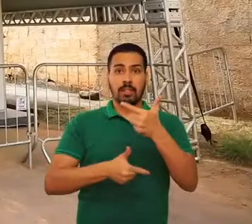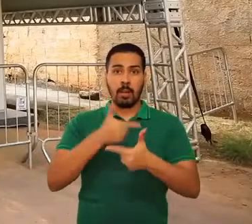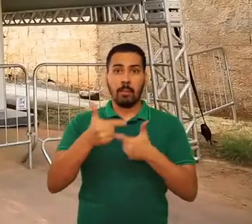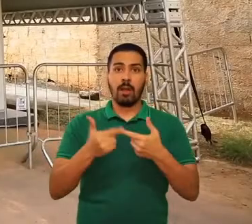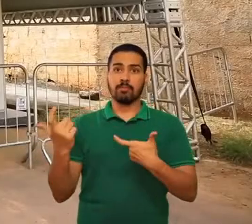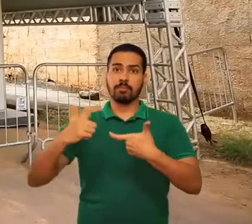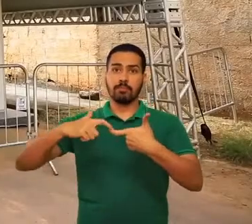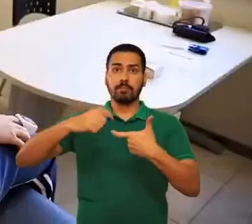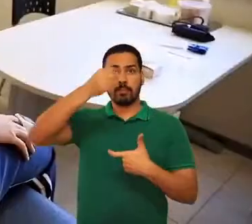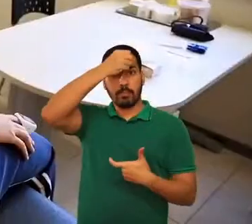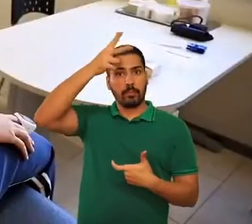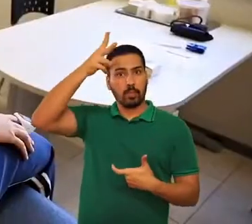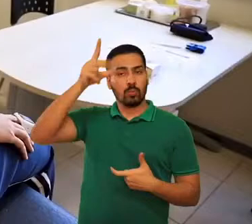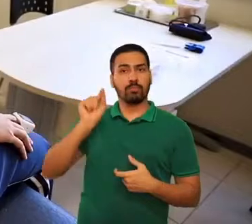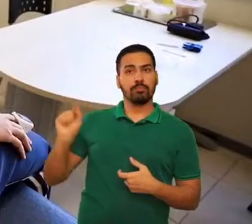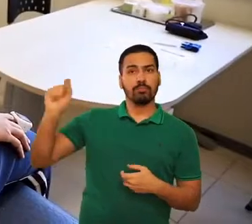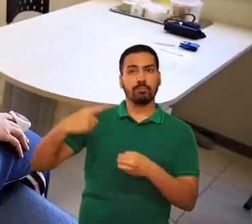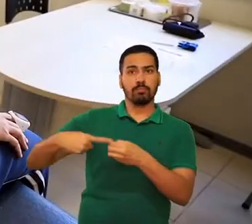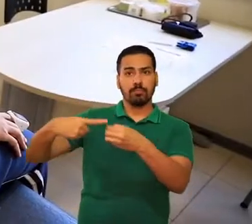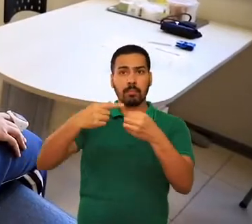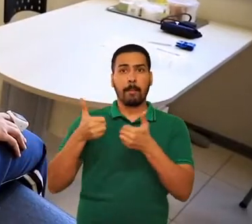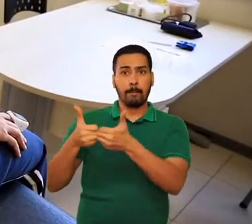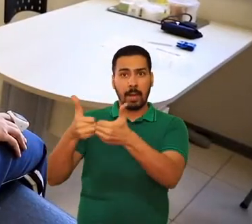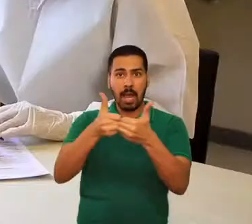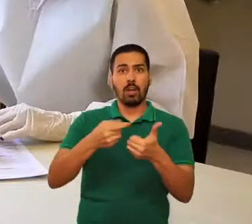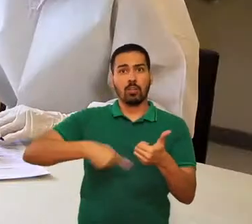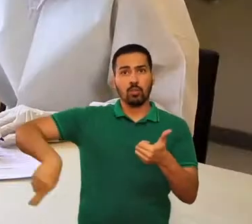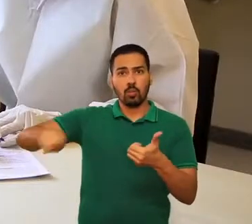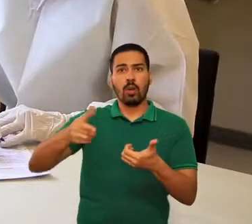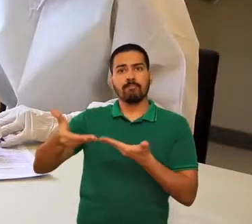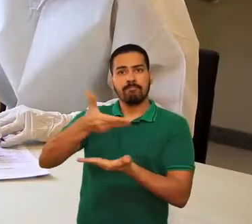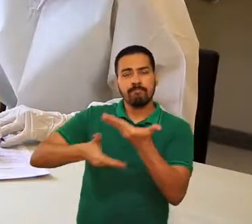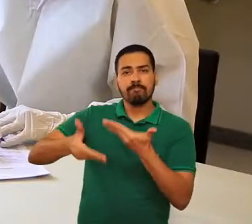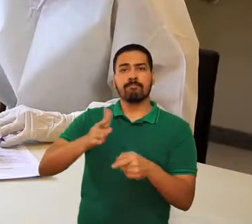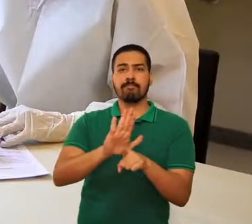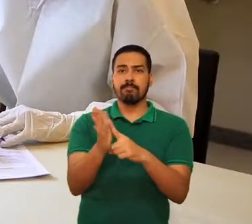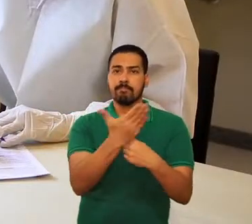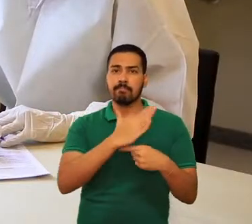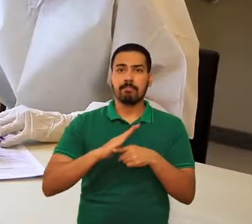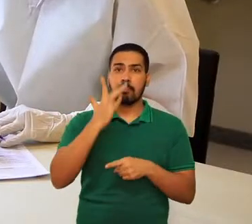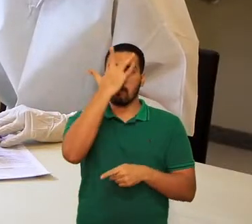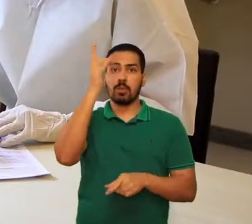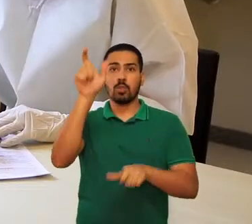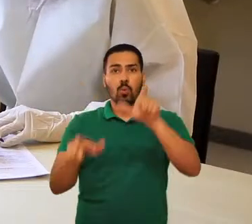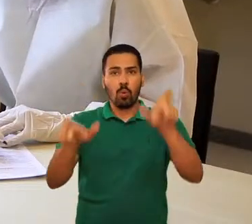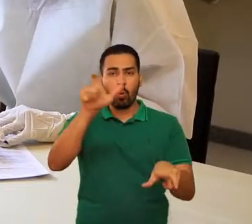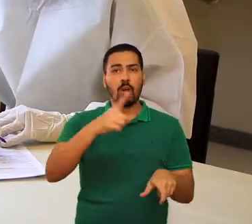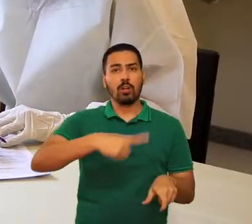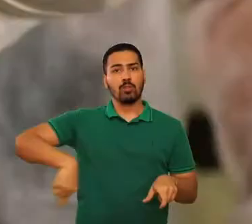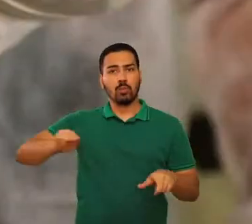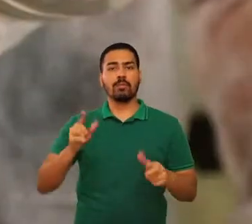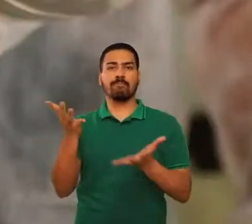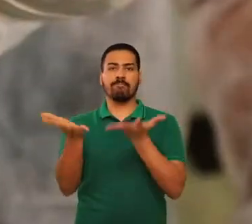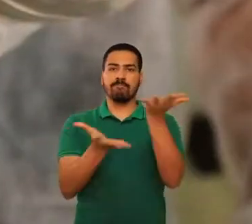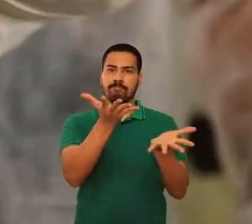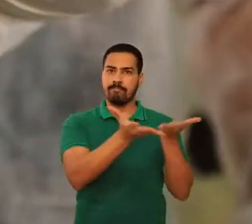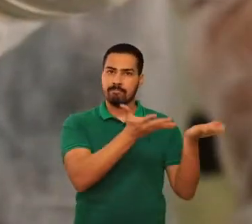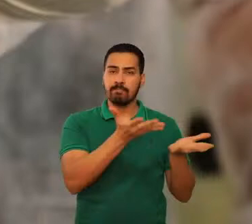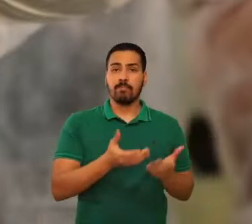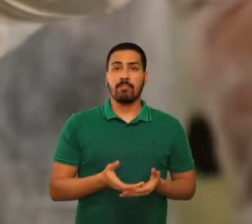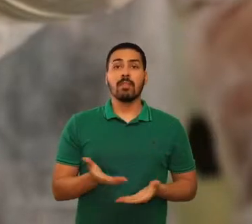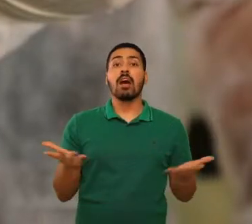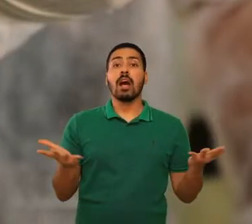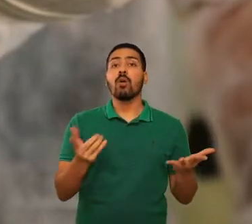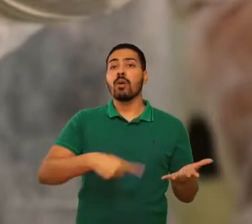Estamos atuando em parceria com municípios das nossas regiões para cuidar das pessoas que nos cercam. O que o